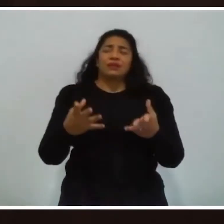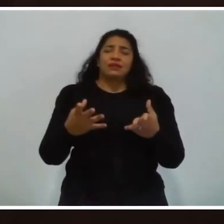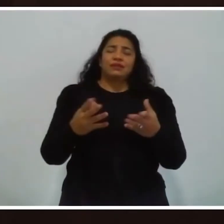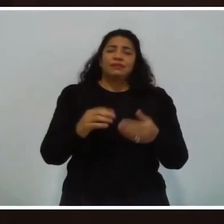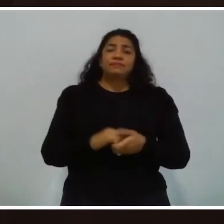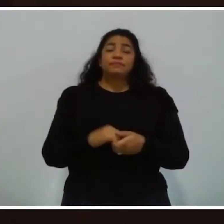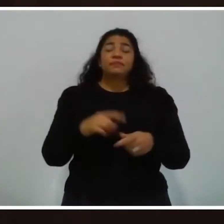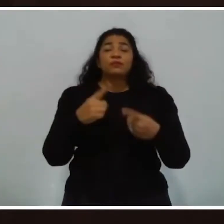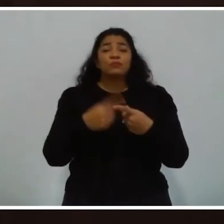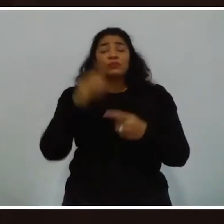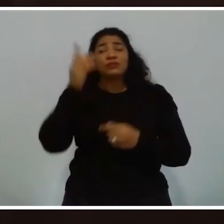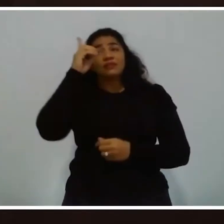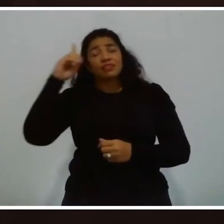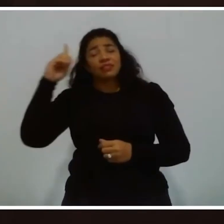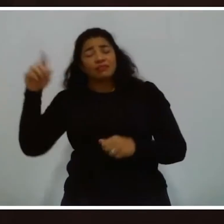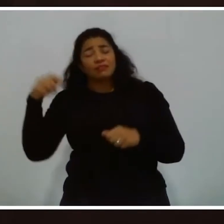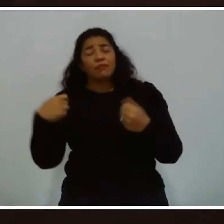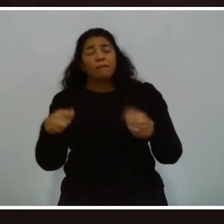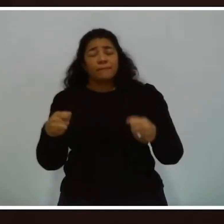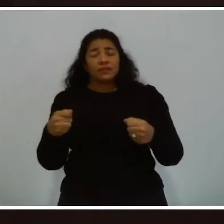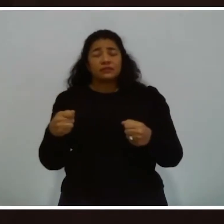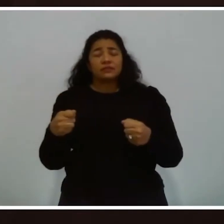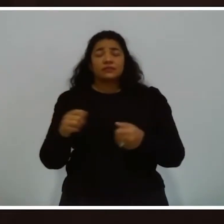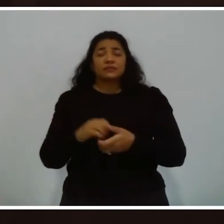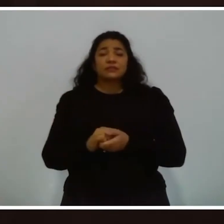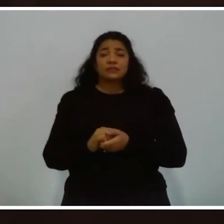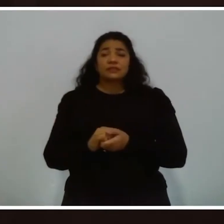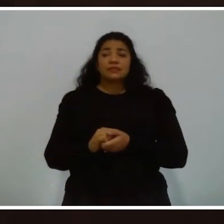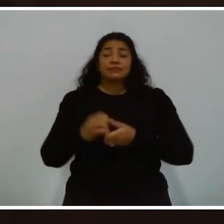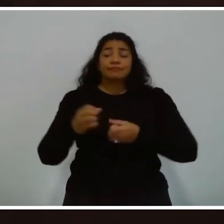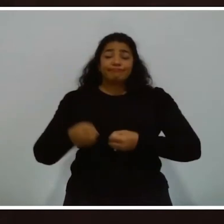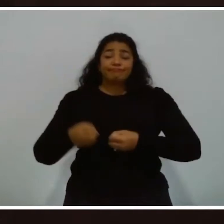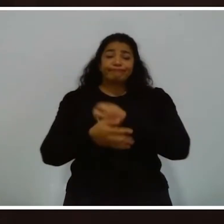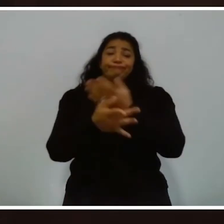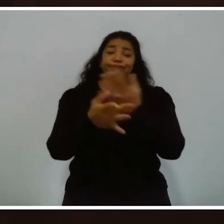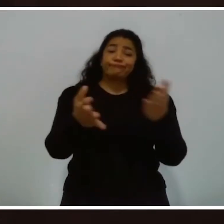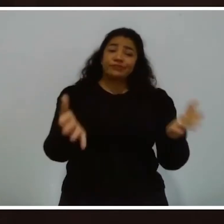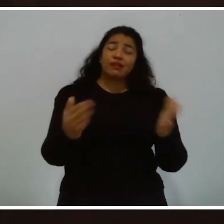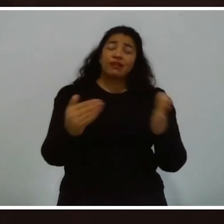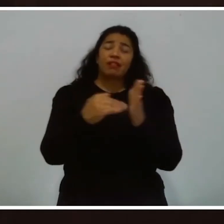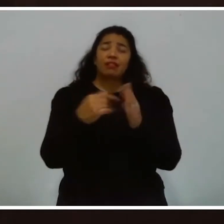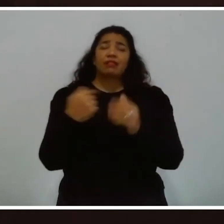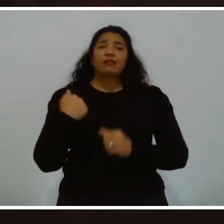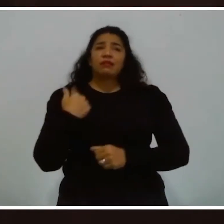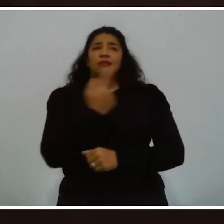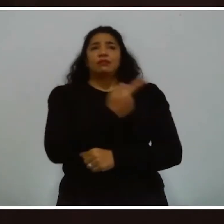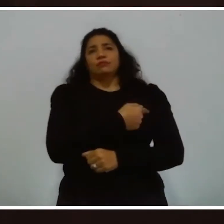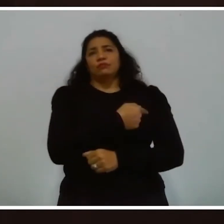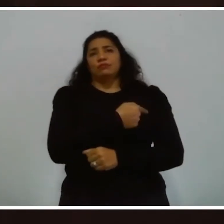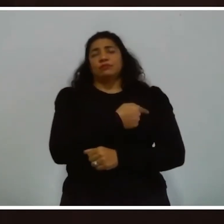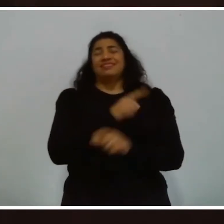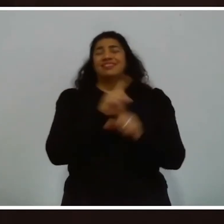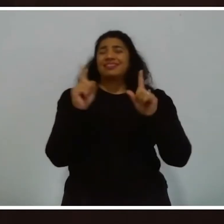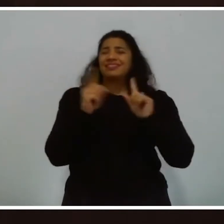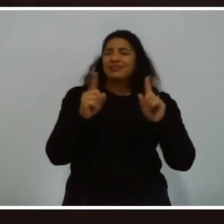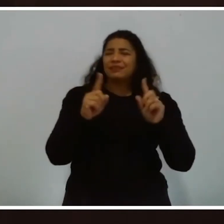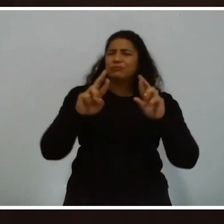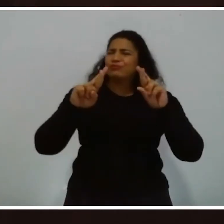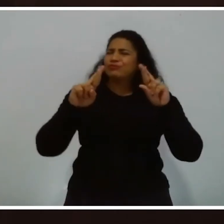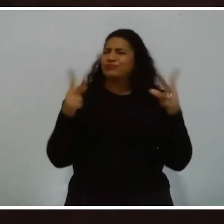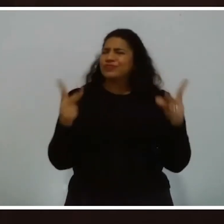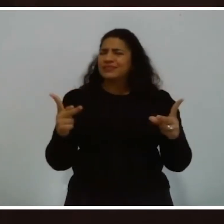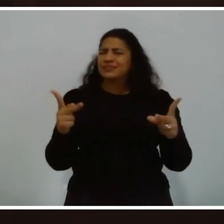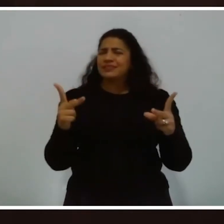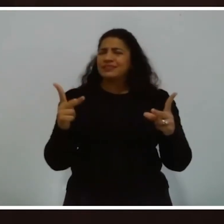Ó Senhor Jesus, esse é o nosso Deus, né? Não são 3 deuses,